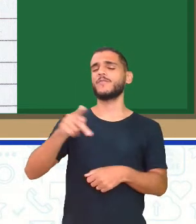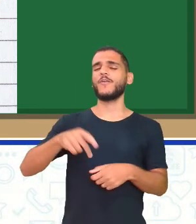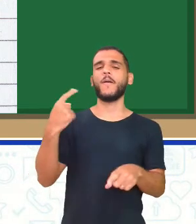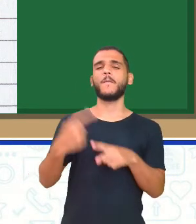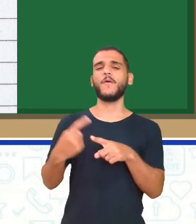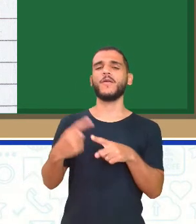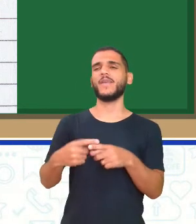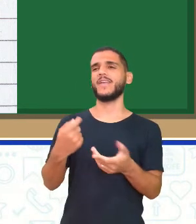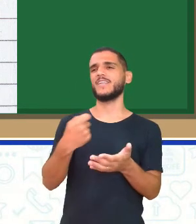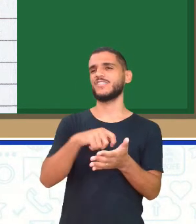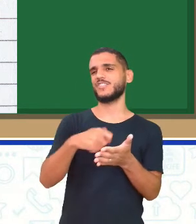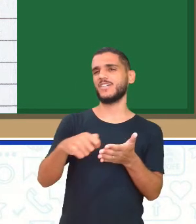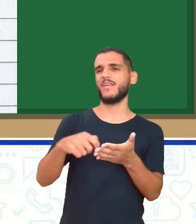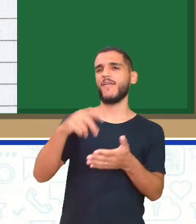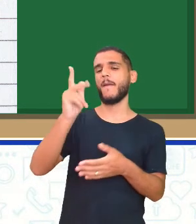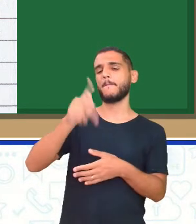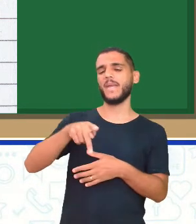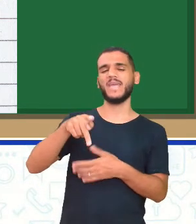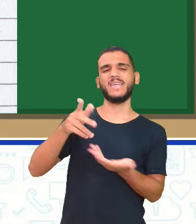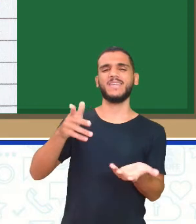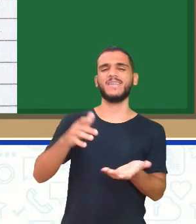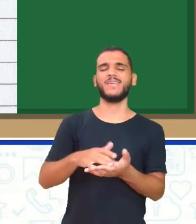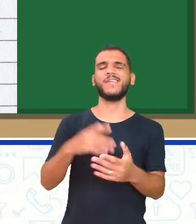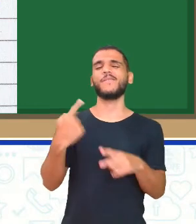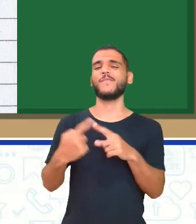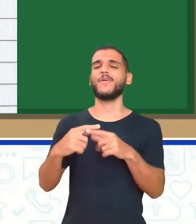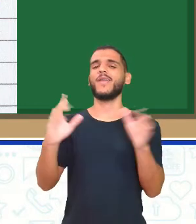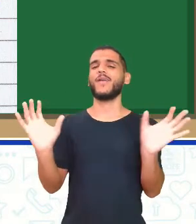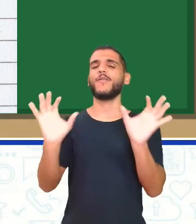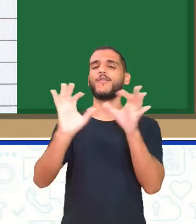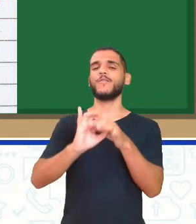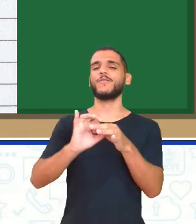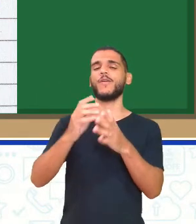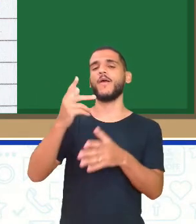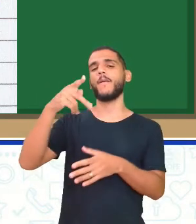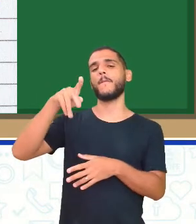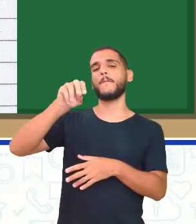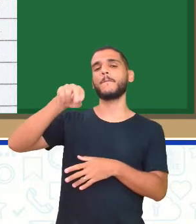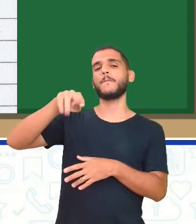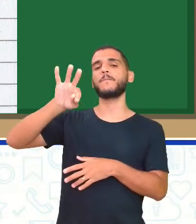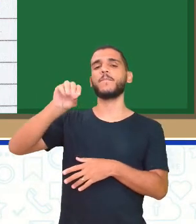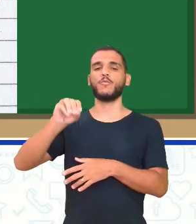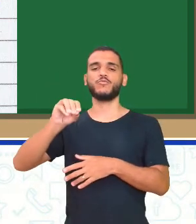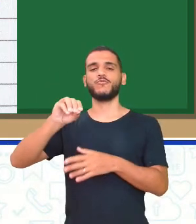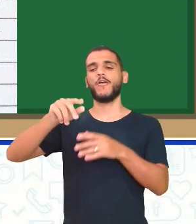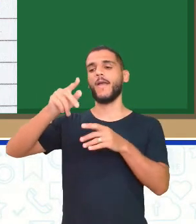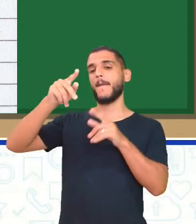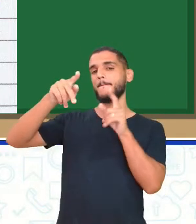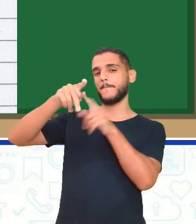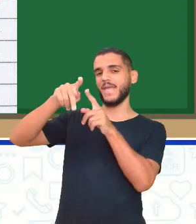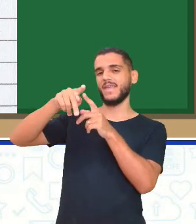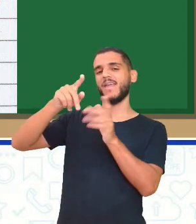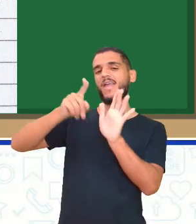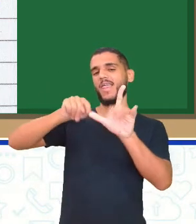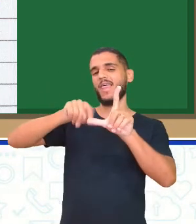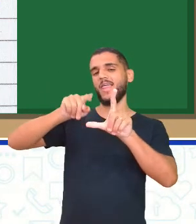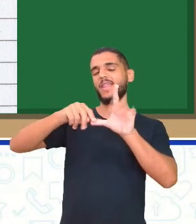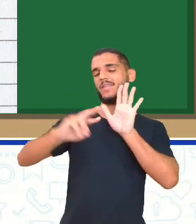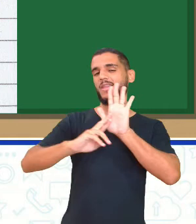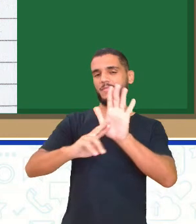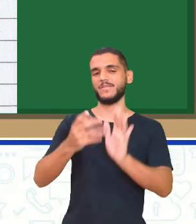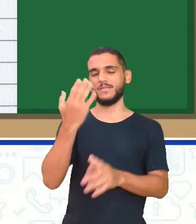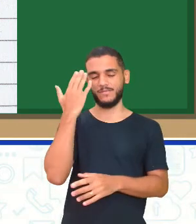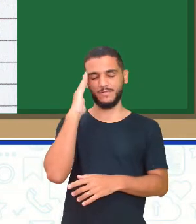escreve P? O P é só para você associar a palavra ponto. O ponto, eu sempre vou representar